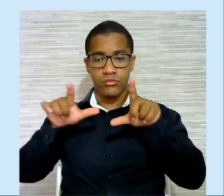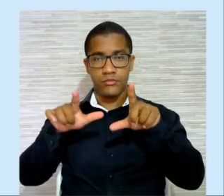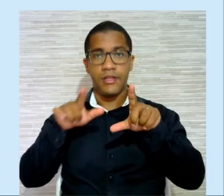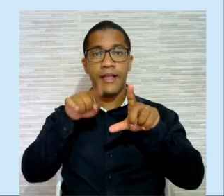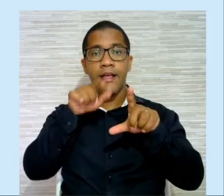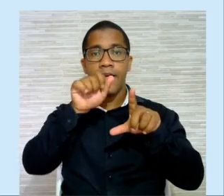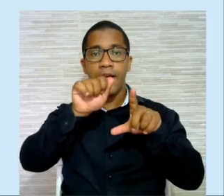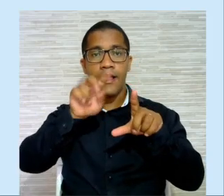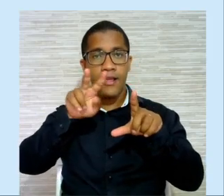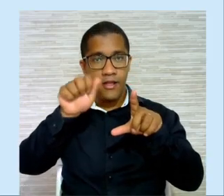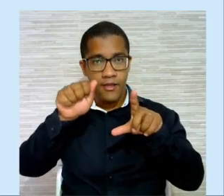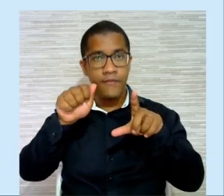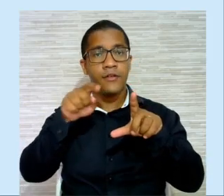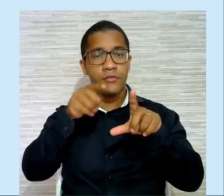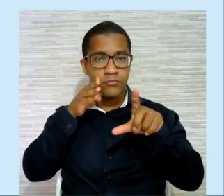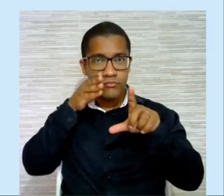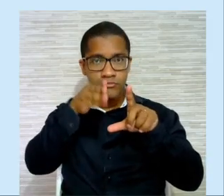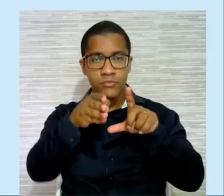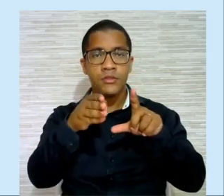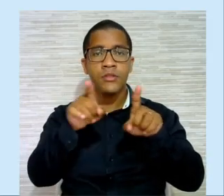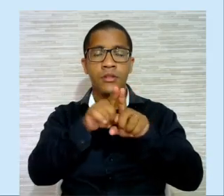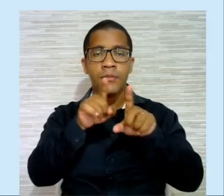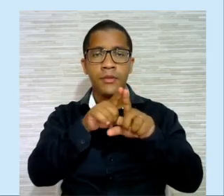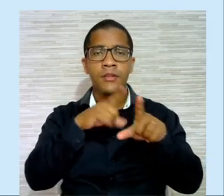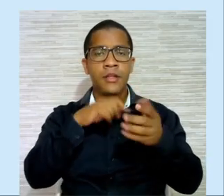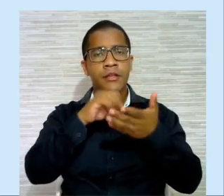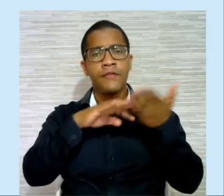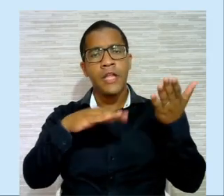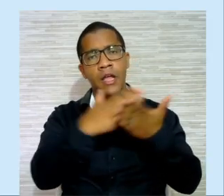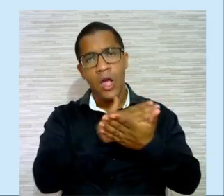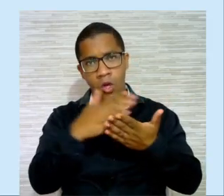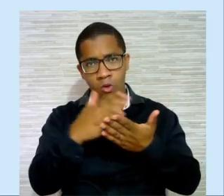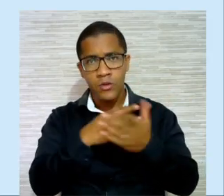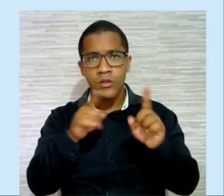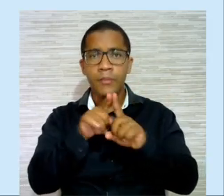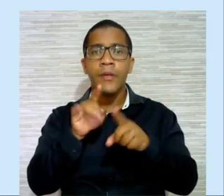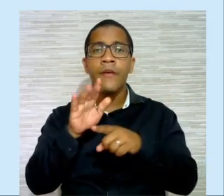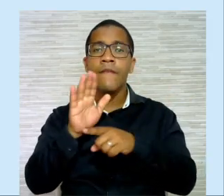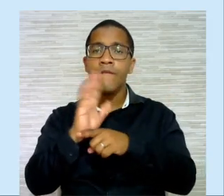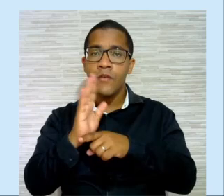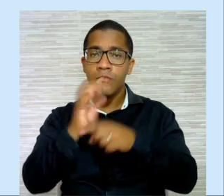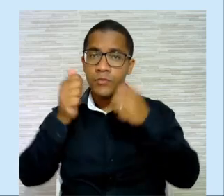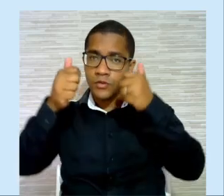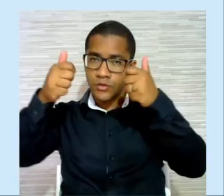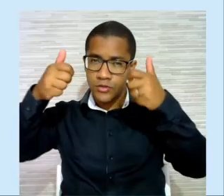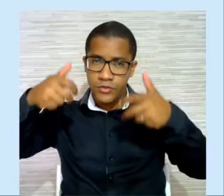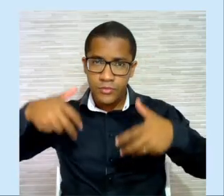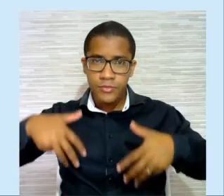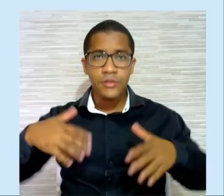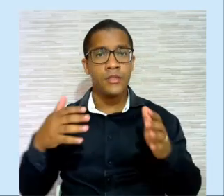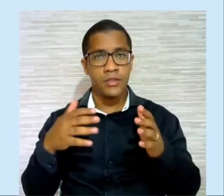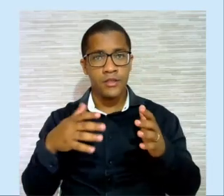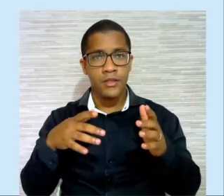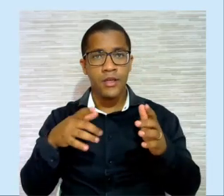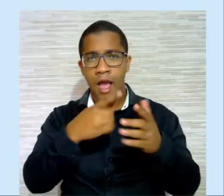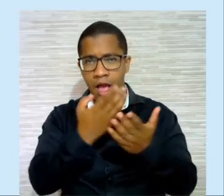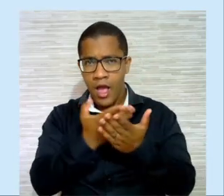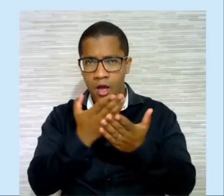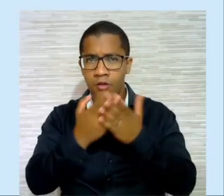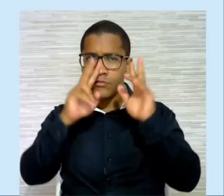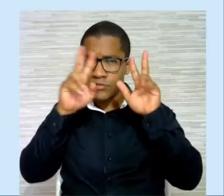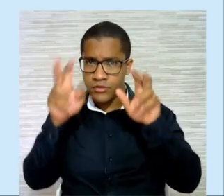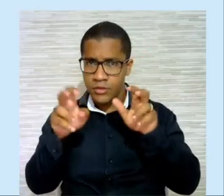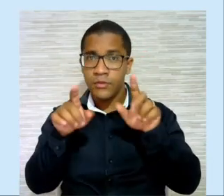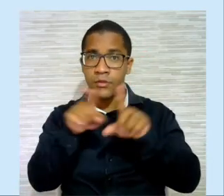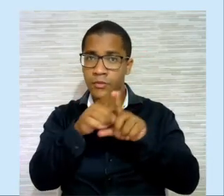A gente tem também algumas atividades, vídeos explicativos com mais informações sobre a aula, sobre os assuntos, então é interessante que você